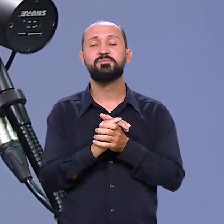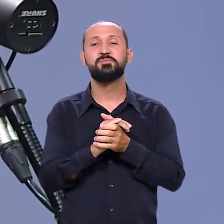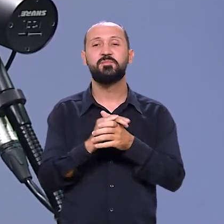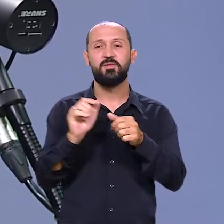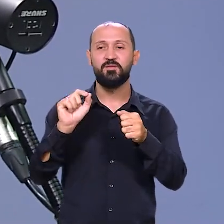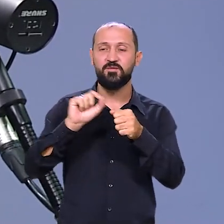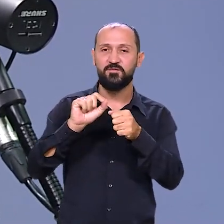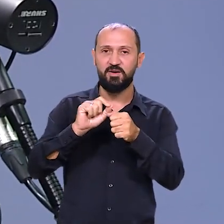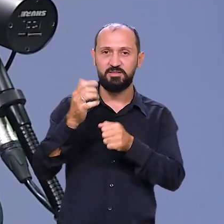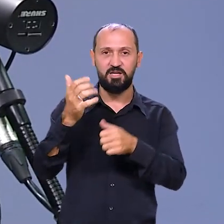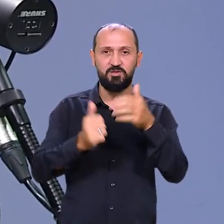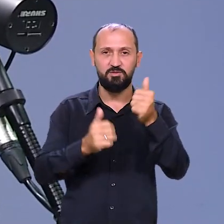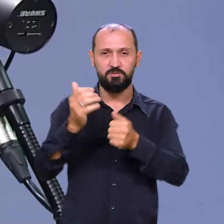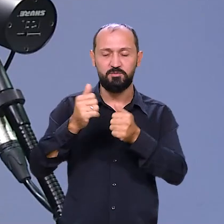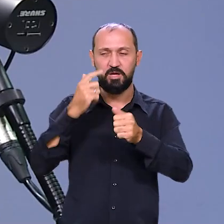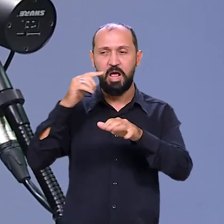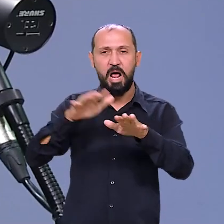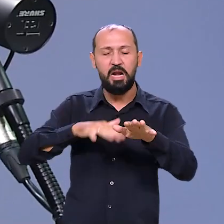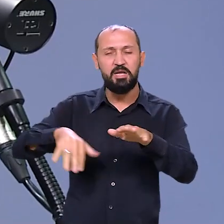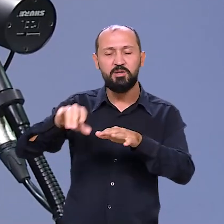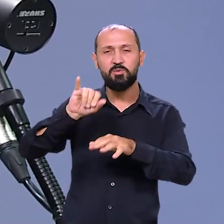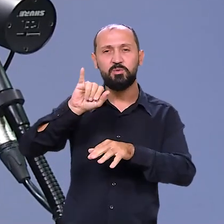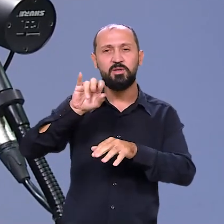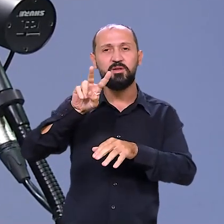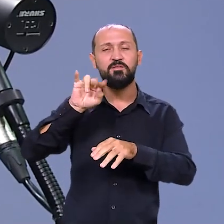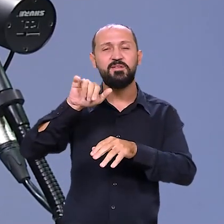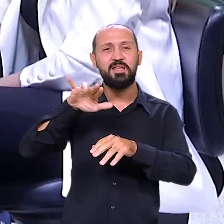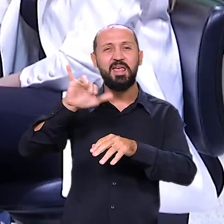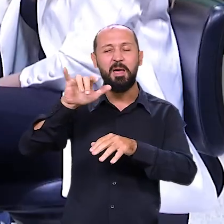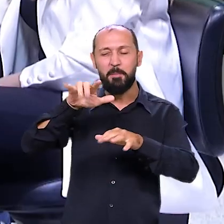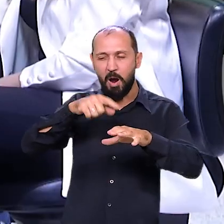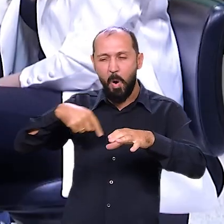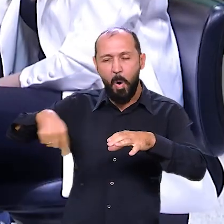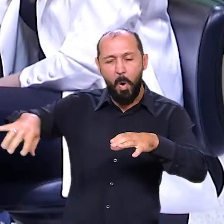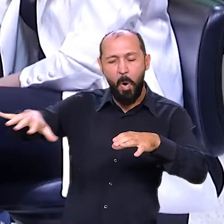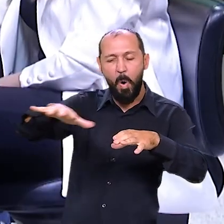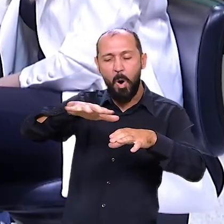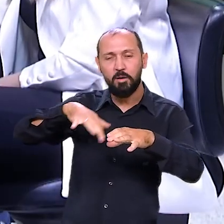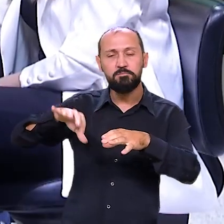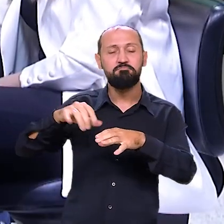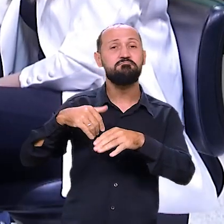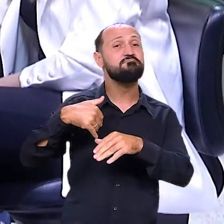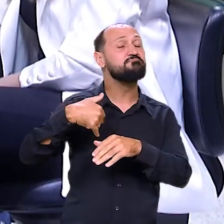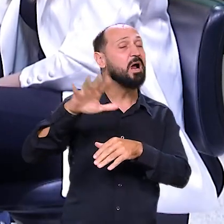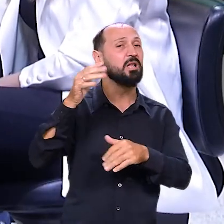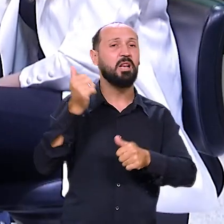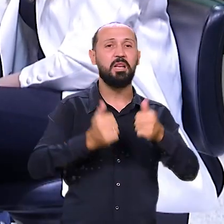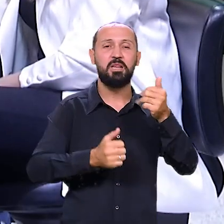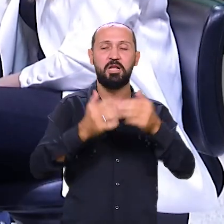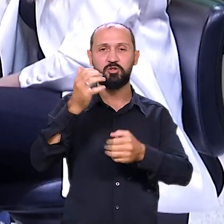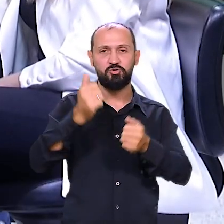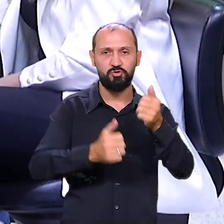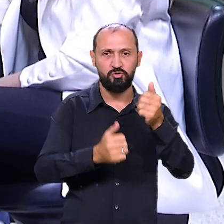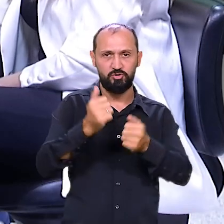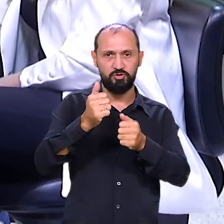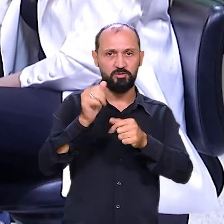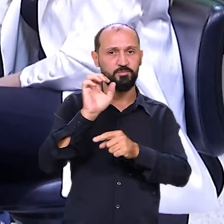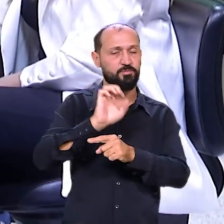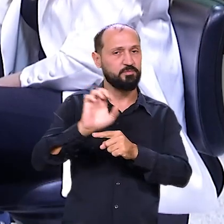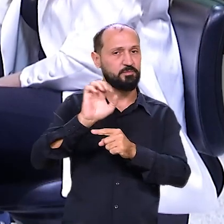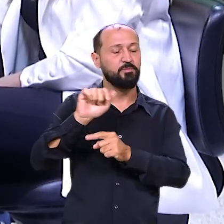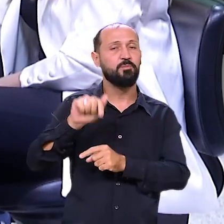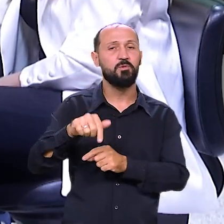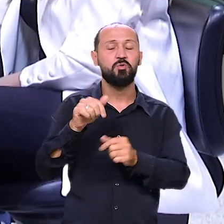que produz muito leite. O Vale do Ivinhema é das regiões que mais produz leite